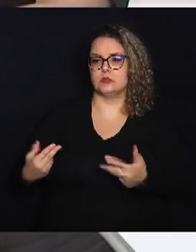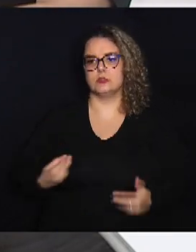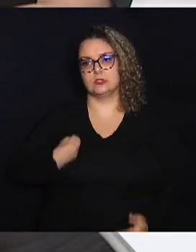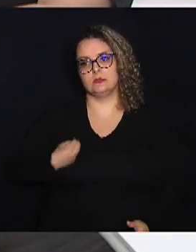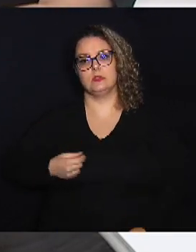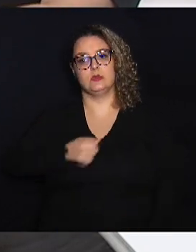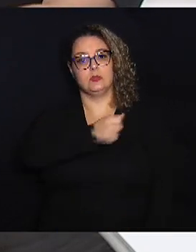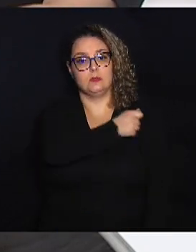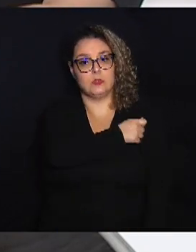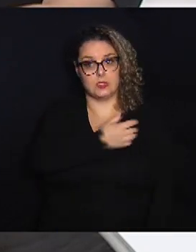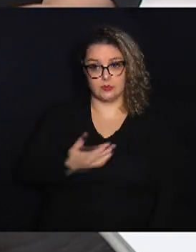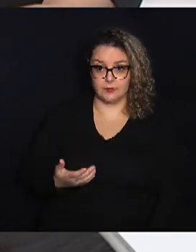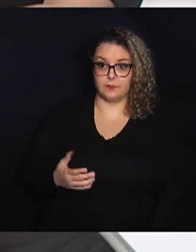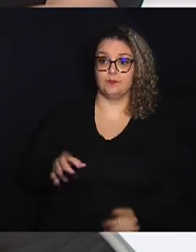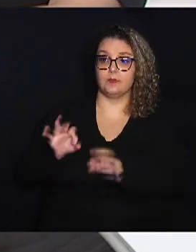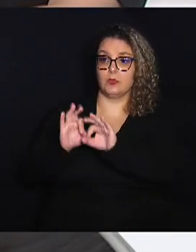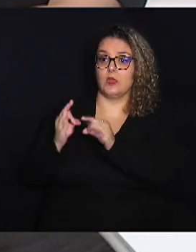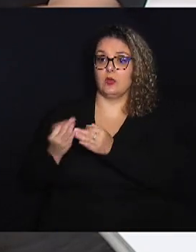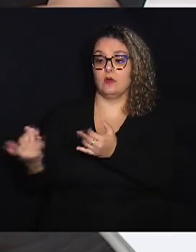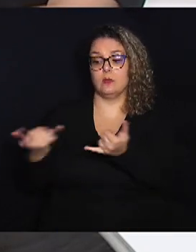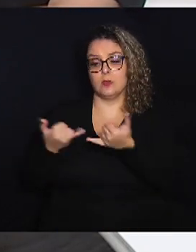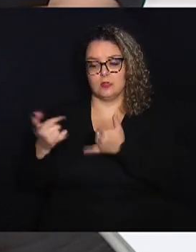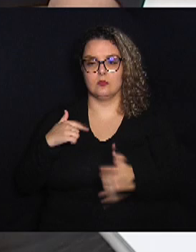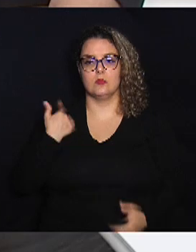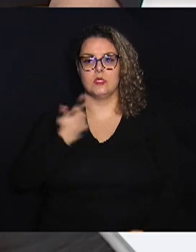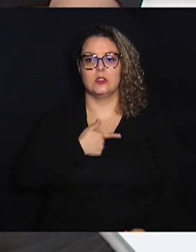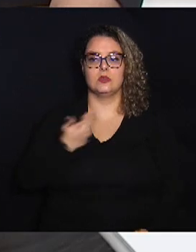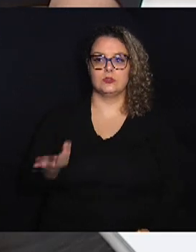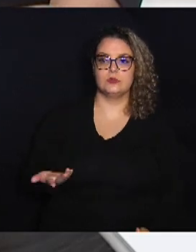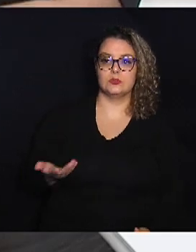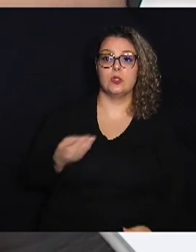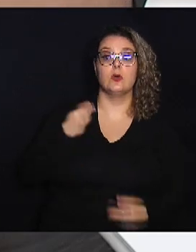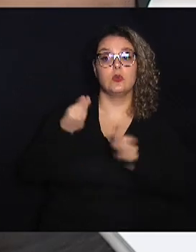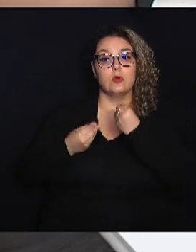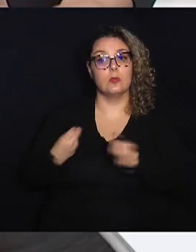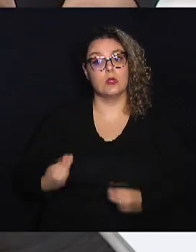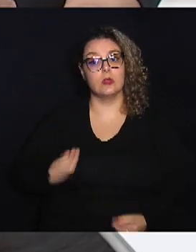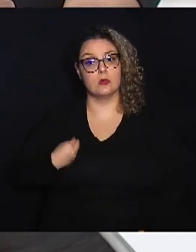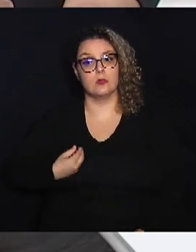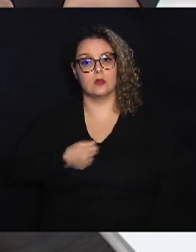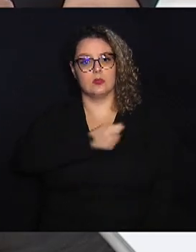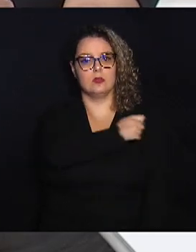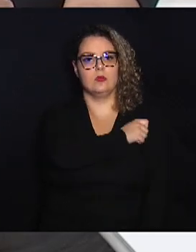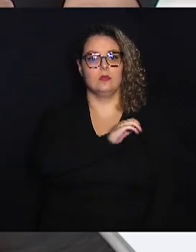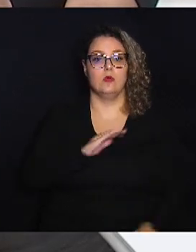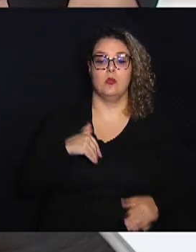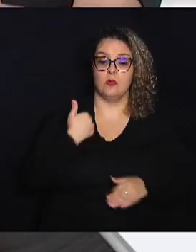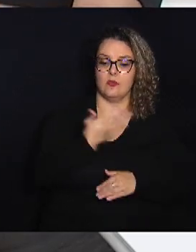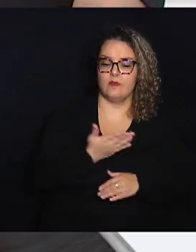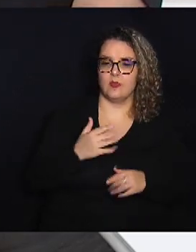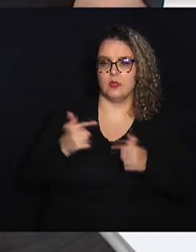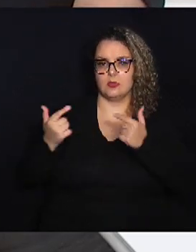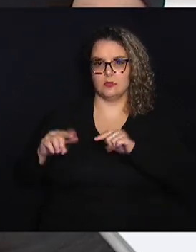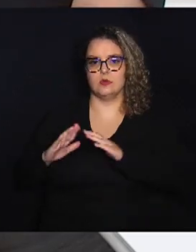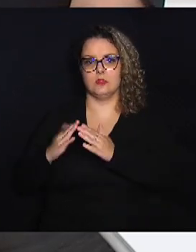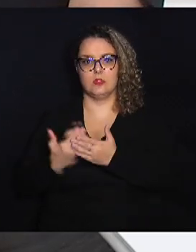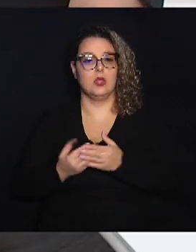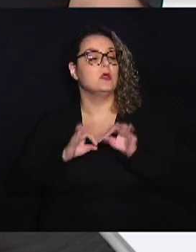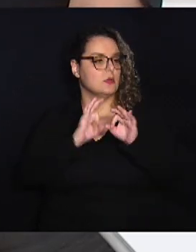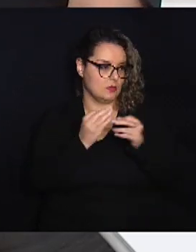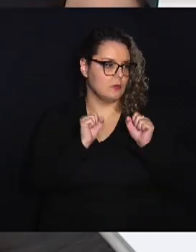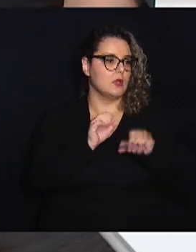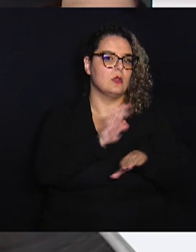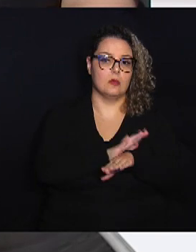aluno. Então, a família que traz para nós essa leitura de como é a vida do aluno fora do espaço escolar... Então, a família pode